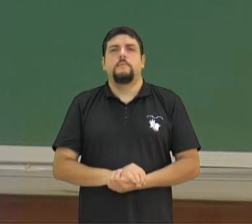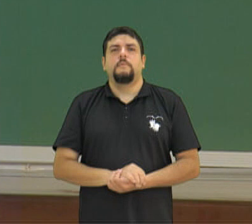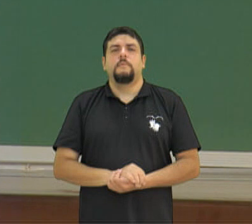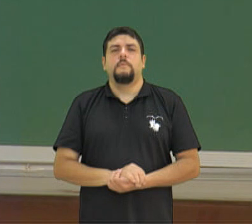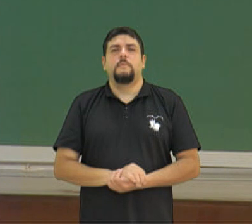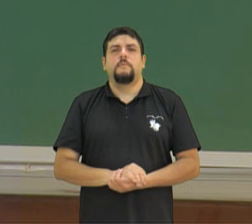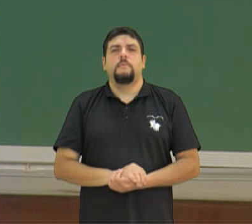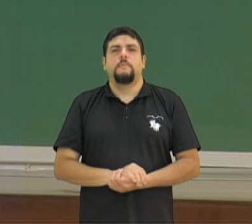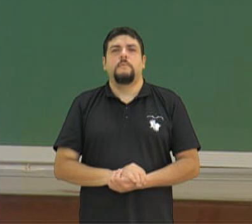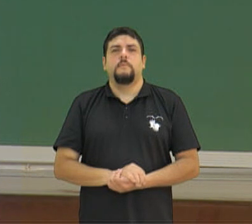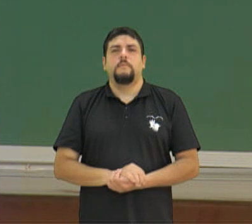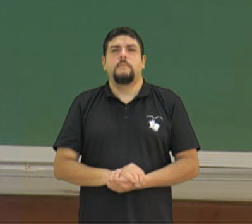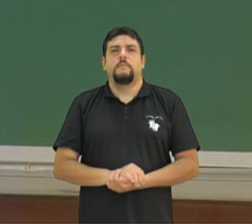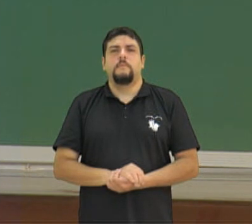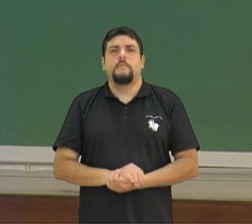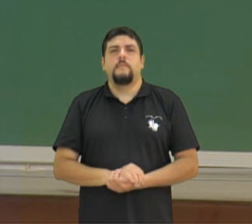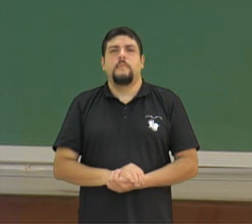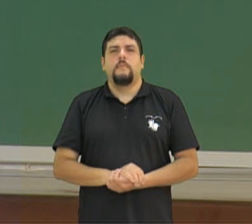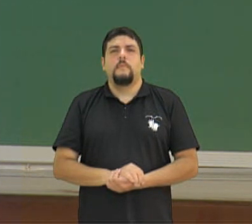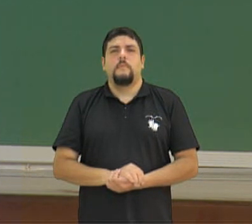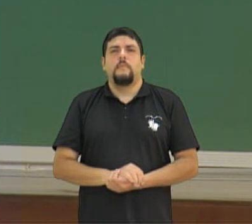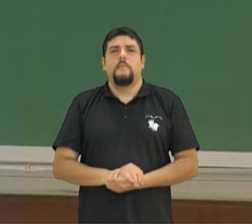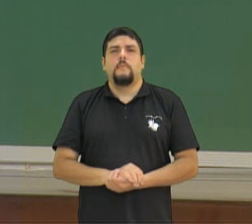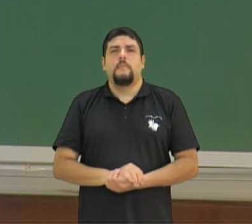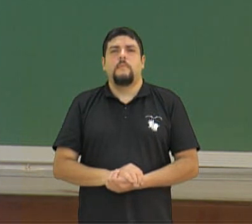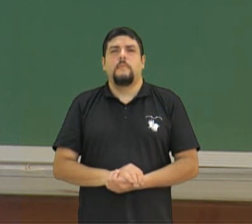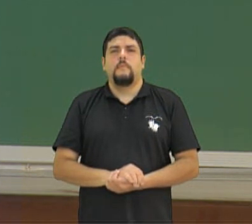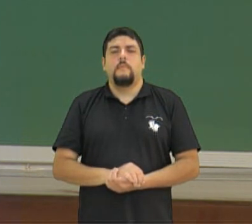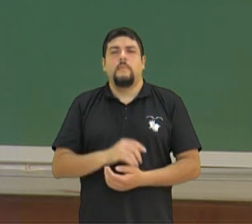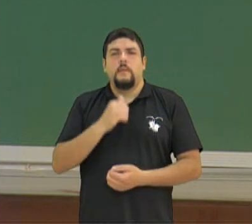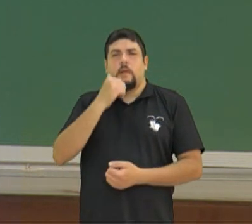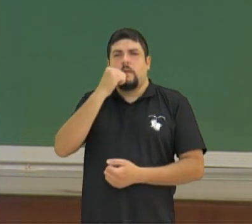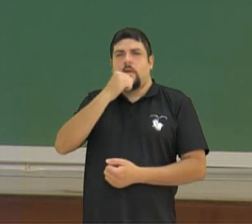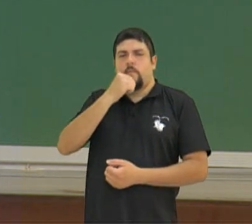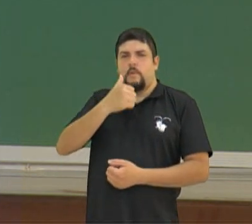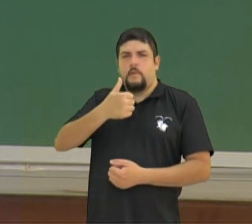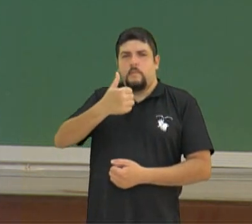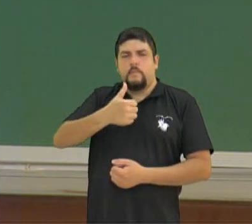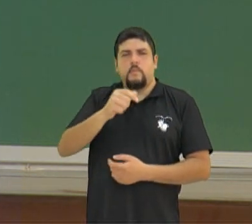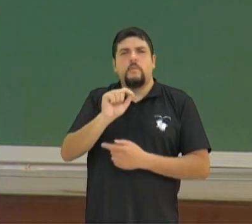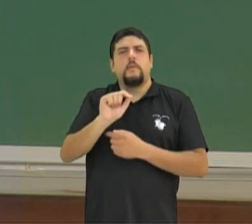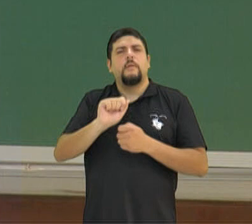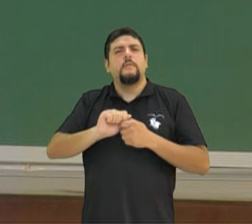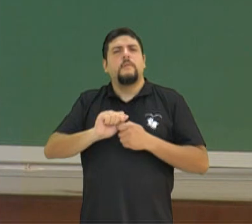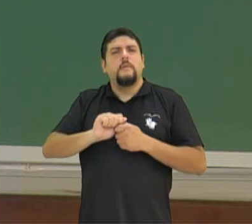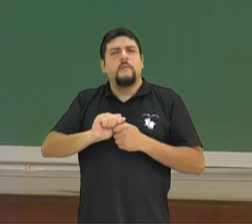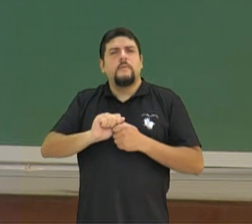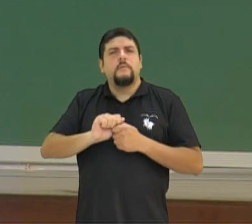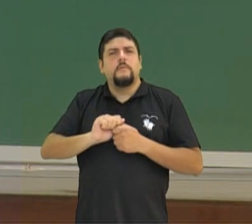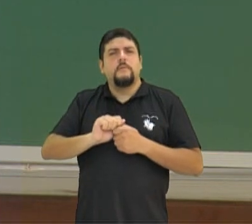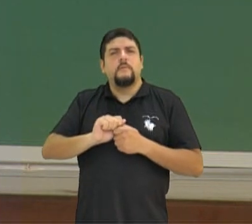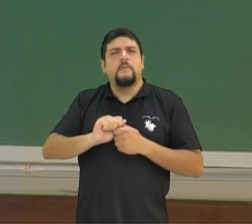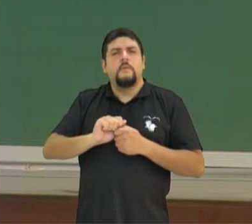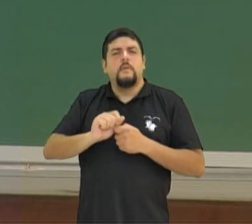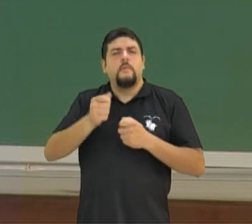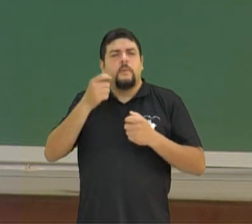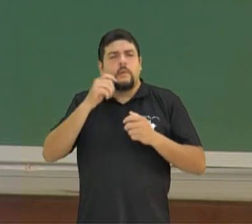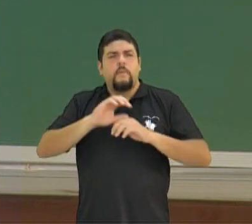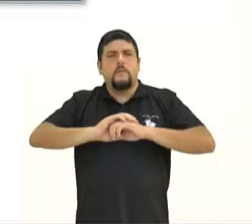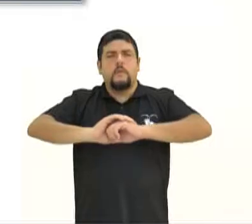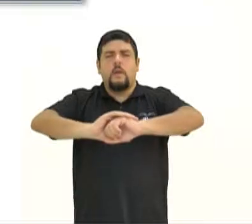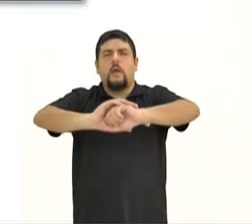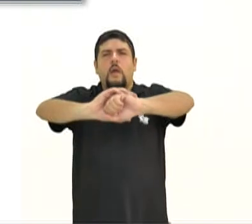temos acá uma mulher, né? O que ela está fazendo aí? Despereçando-se, né? Ela está se esticando,